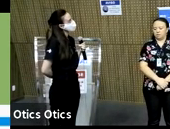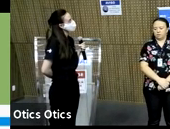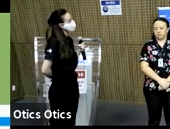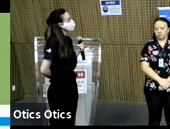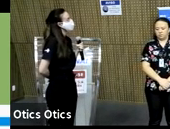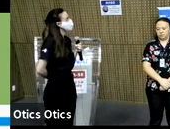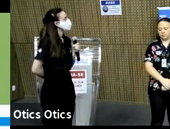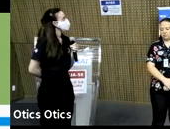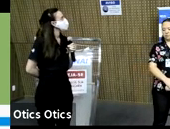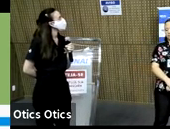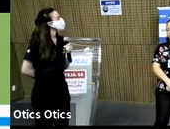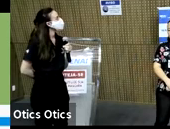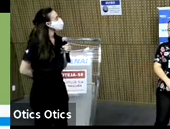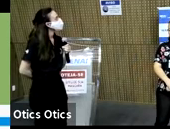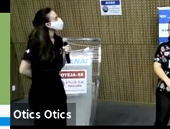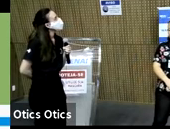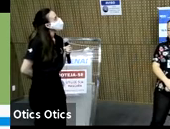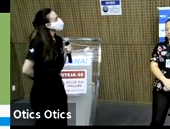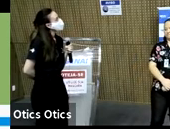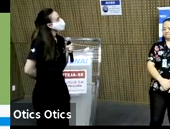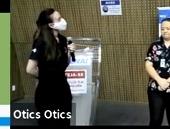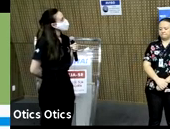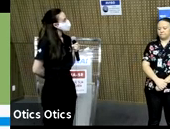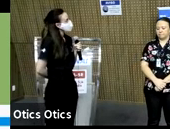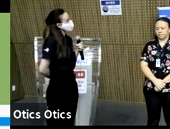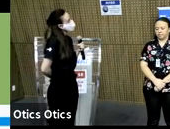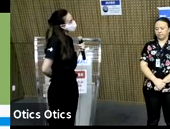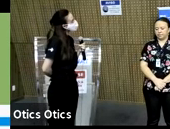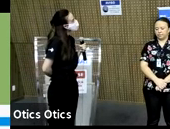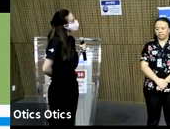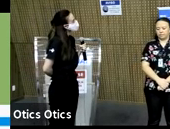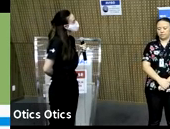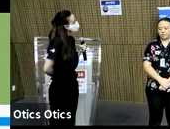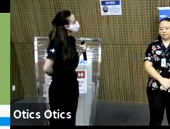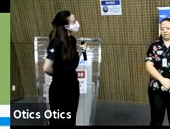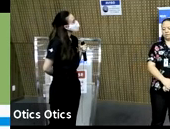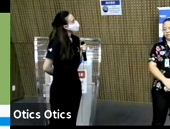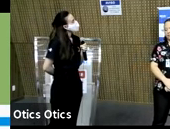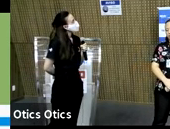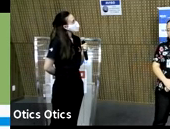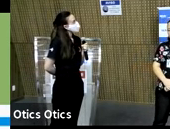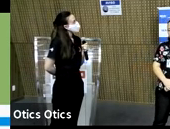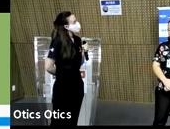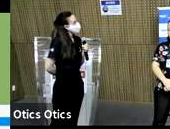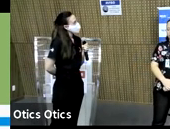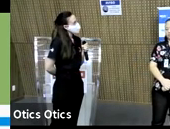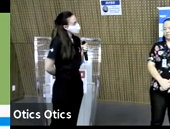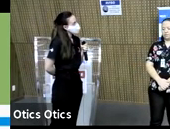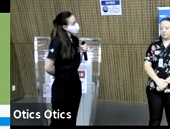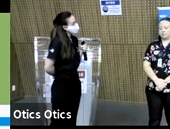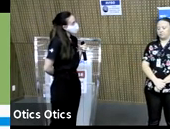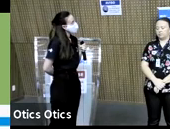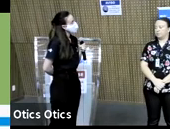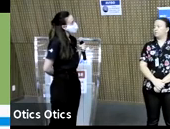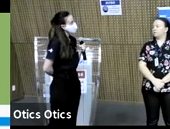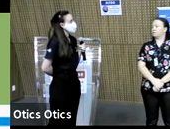manteve no primeiro semestre de 2021. Consulta médica também um pouco baixa, mas assim, a gente acredita